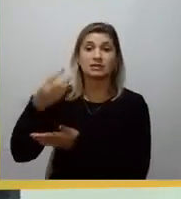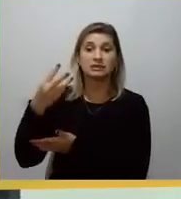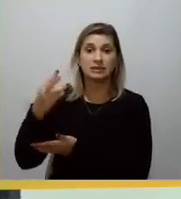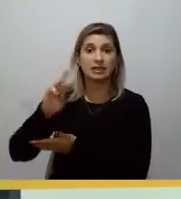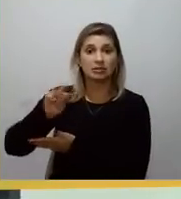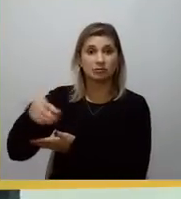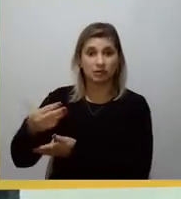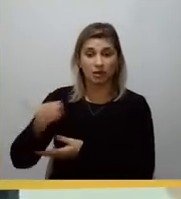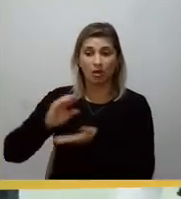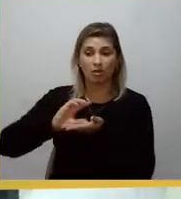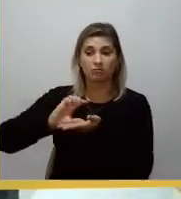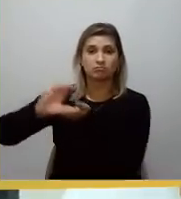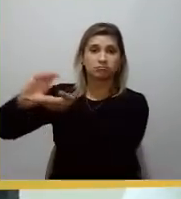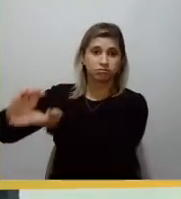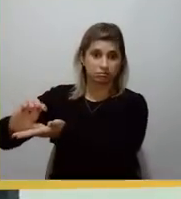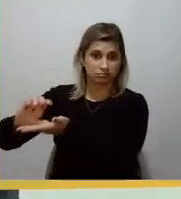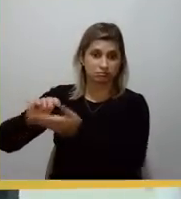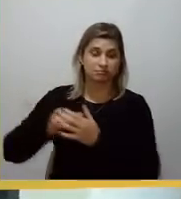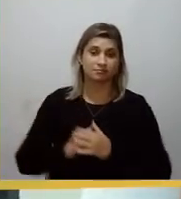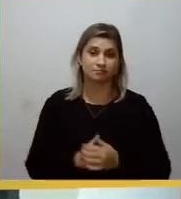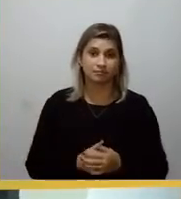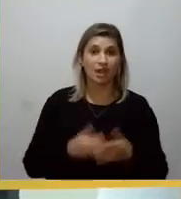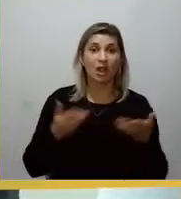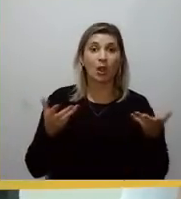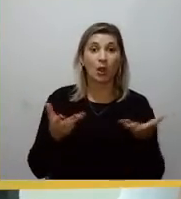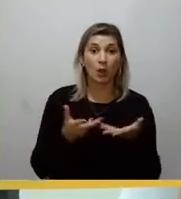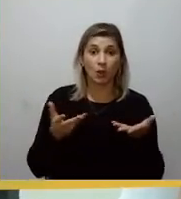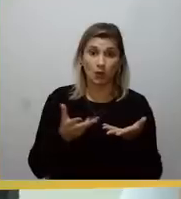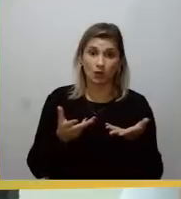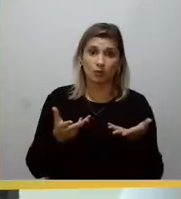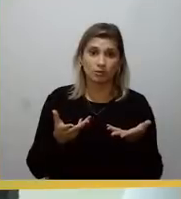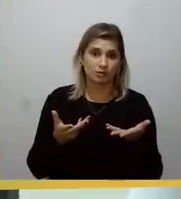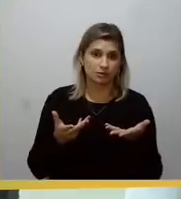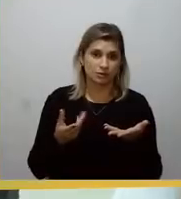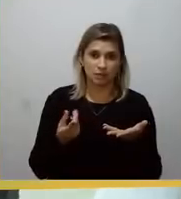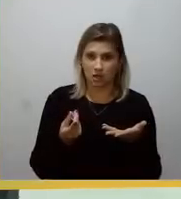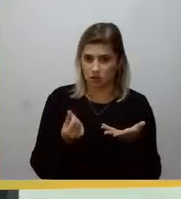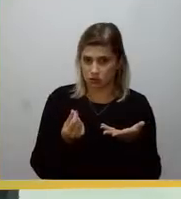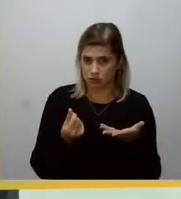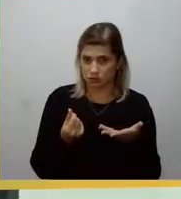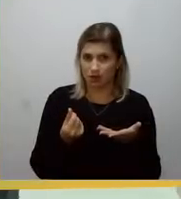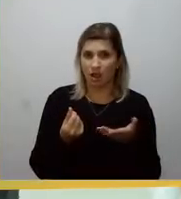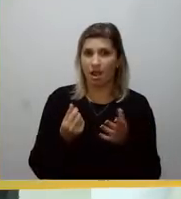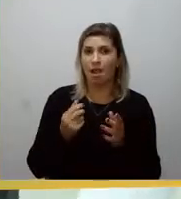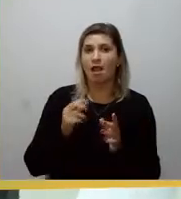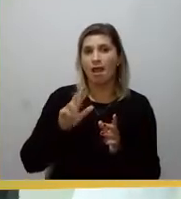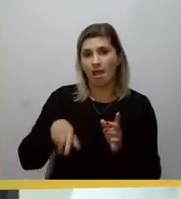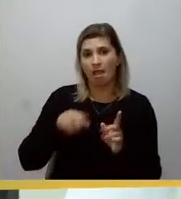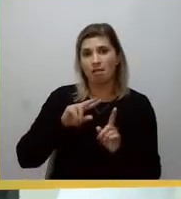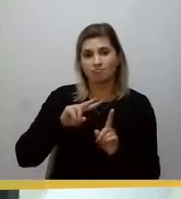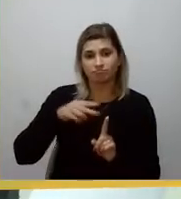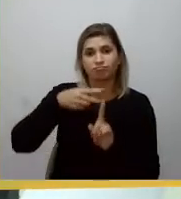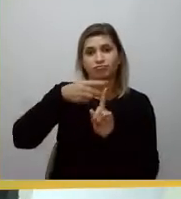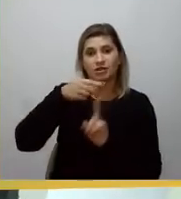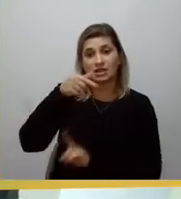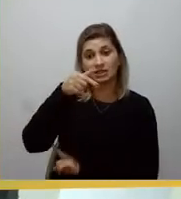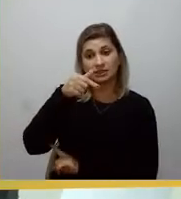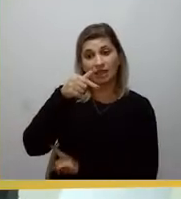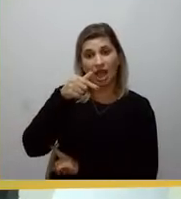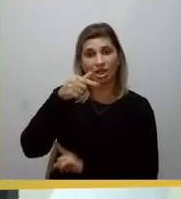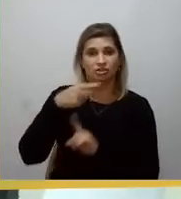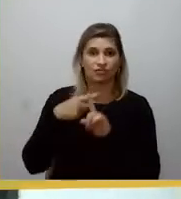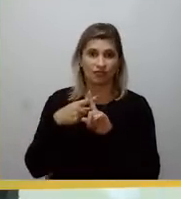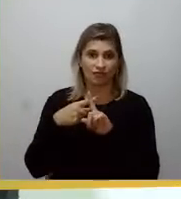ano. Hoje, esse dinheiro seria em torno de 7 vezes mais do que era, seria em torno de 70